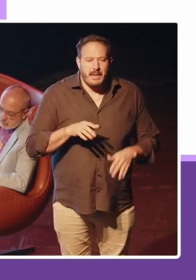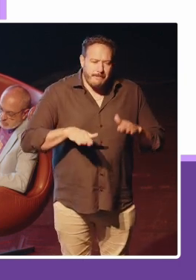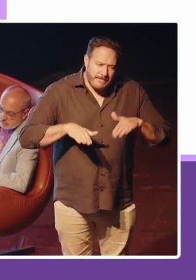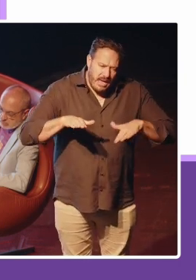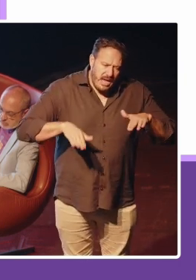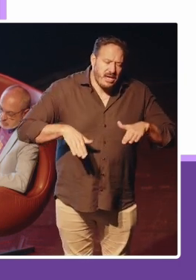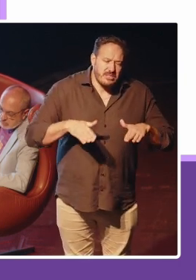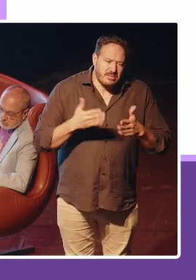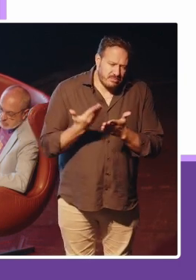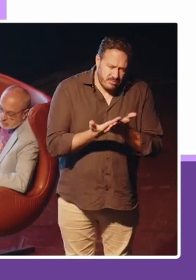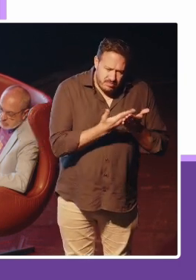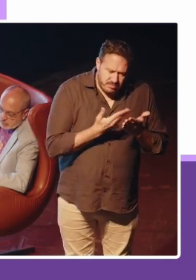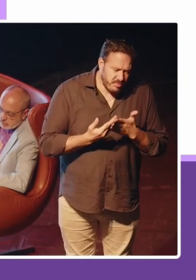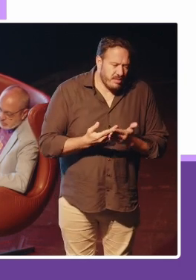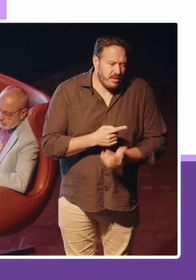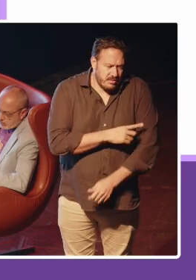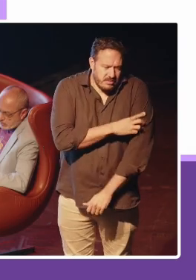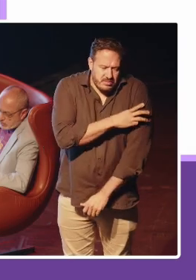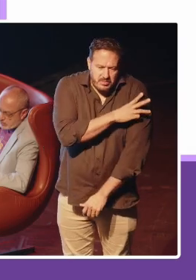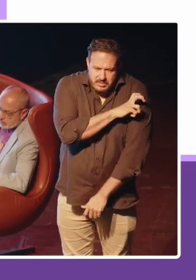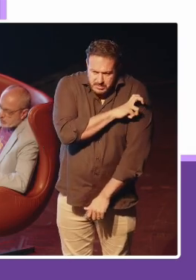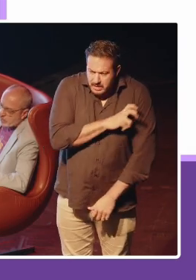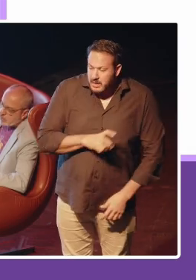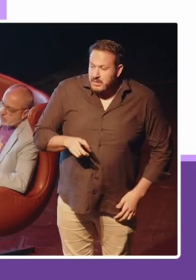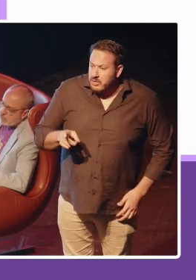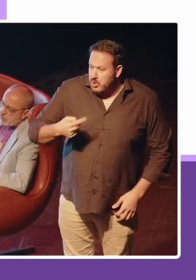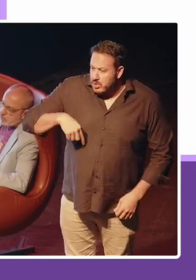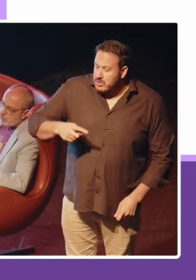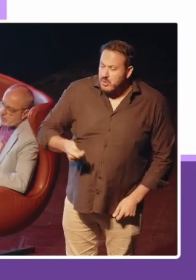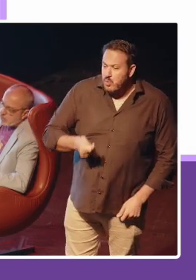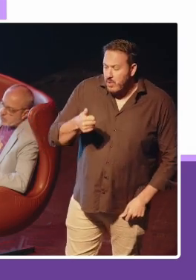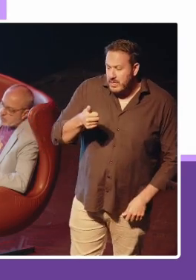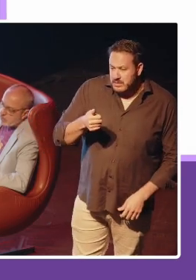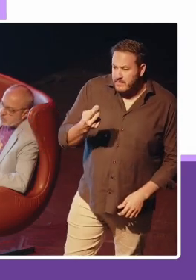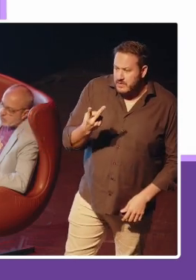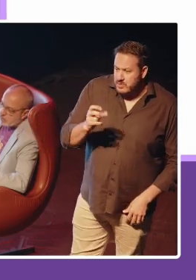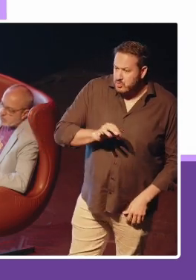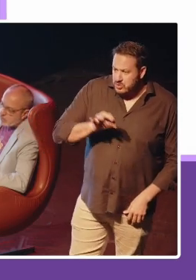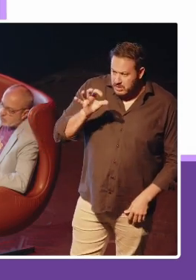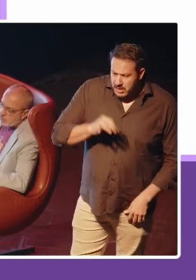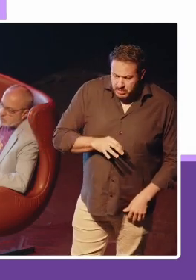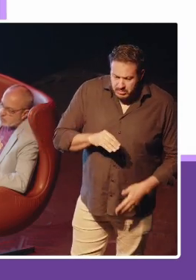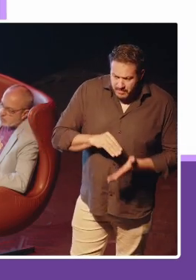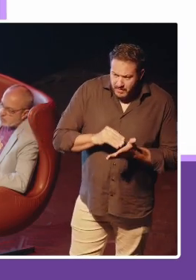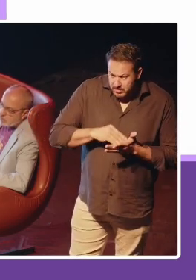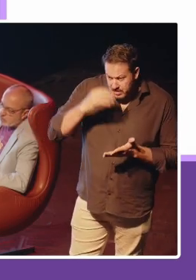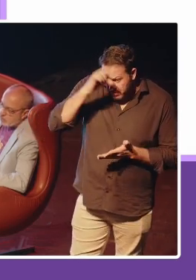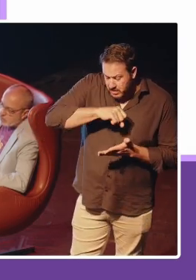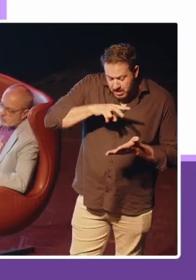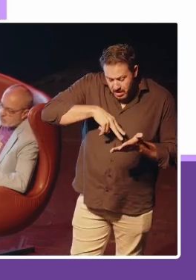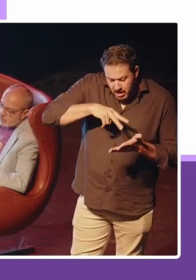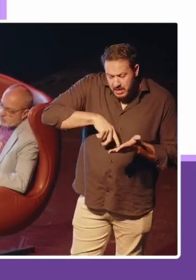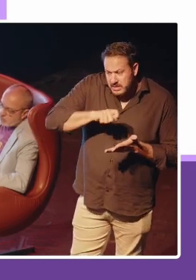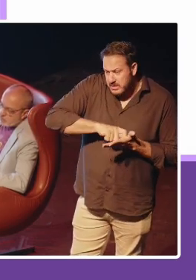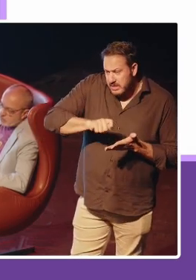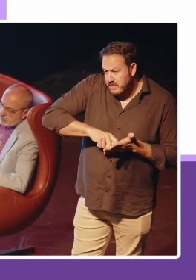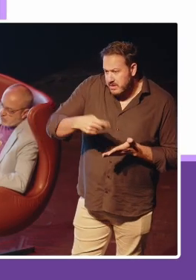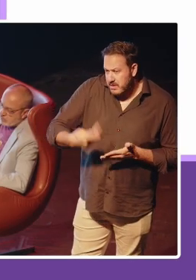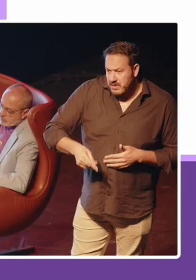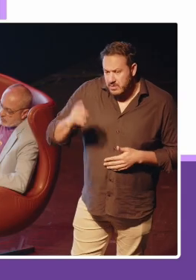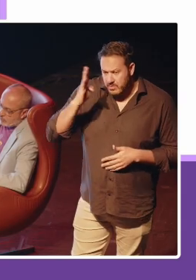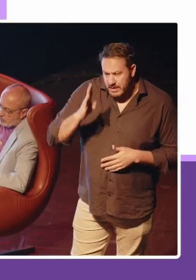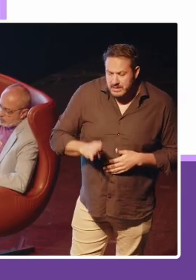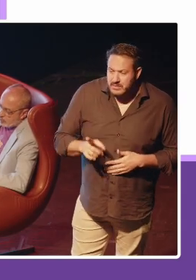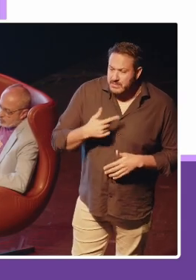5 anos só, e nós temos quase 20% de analfabetismo no território brasileiro. Tá? Então, é um problema